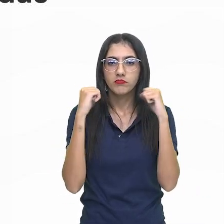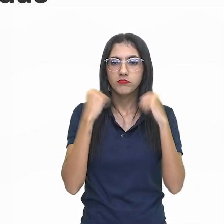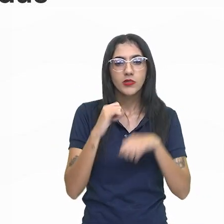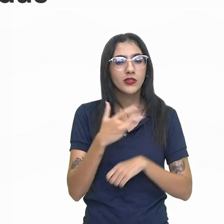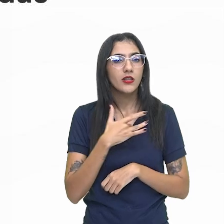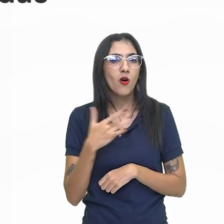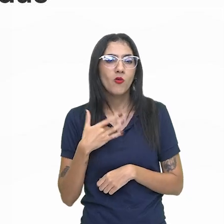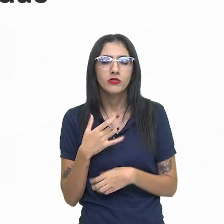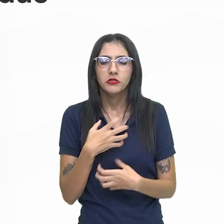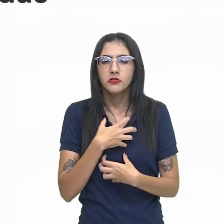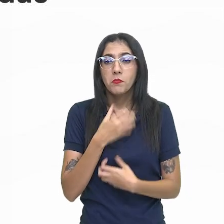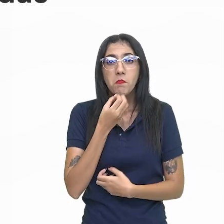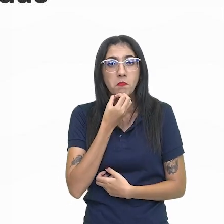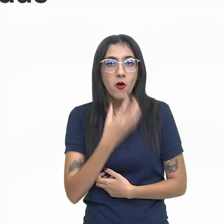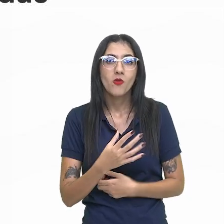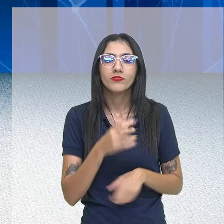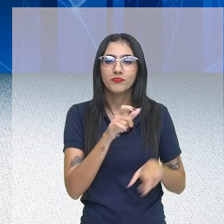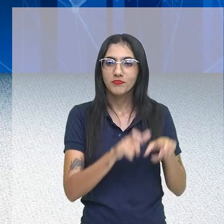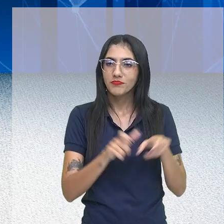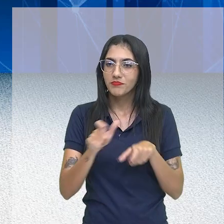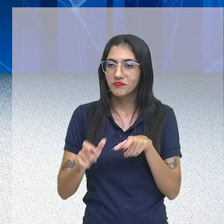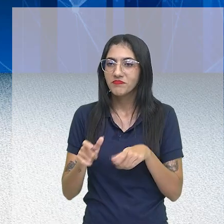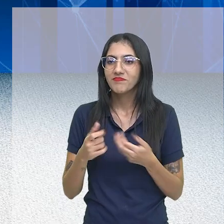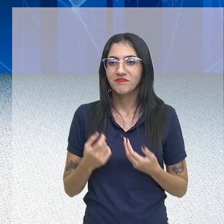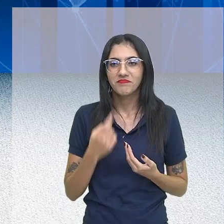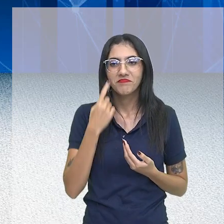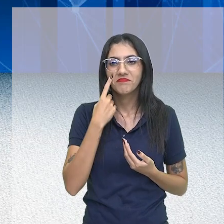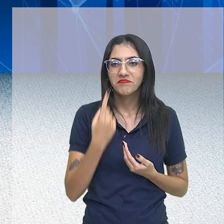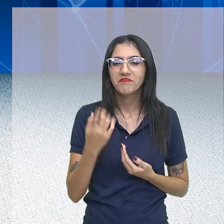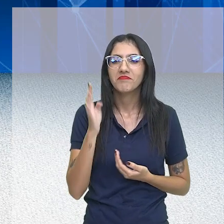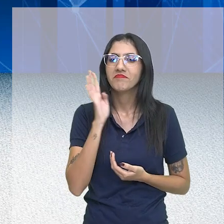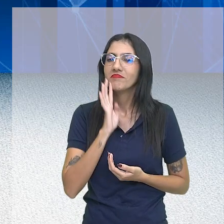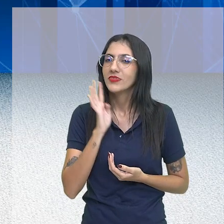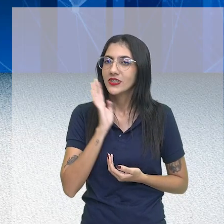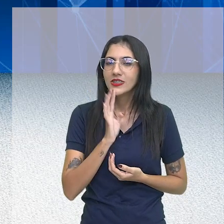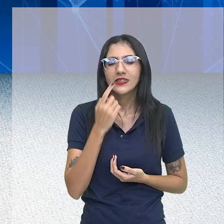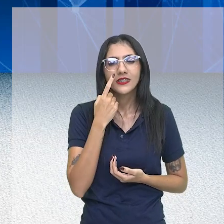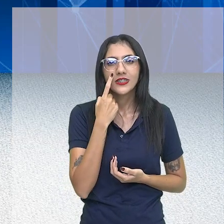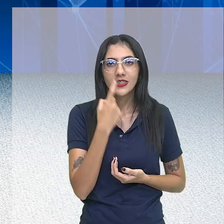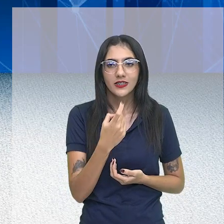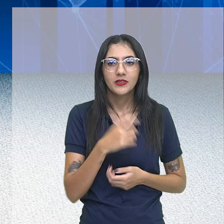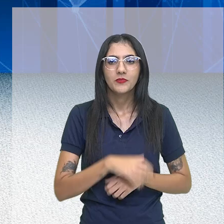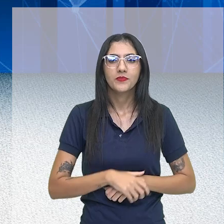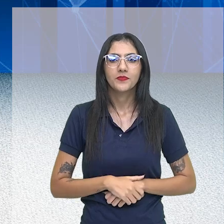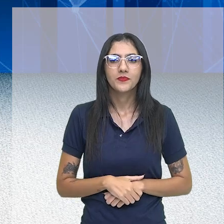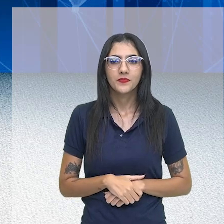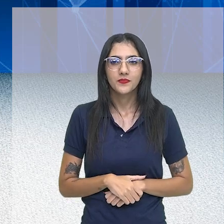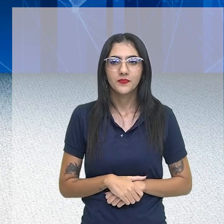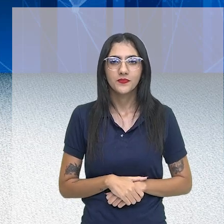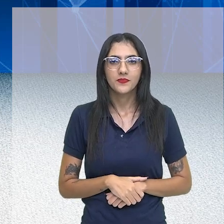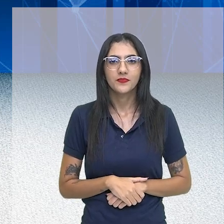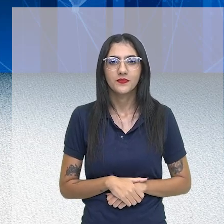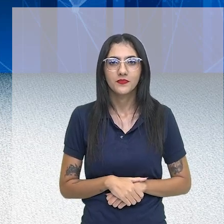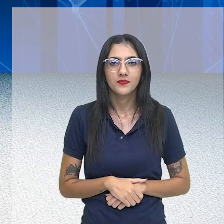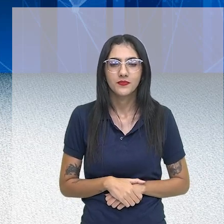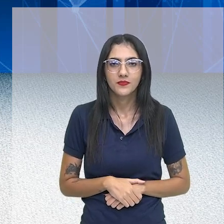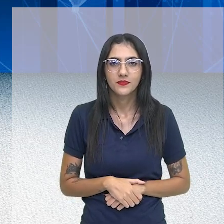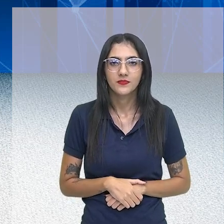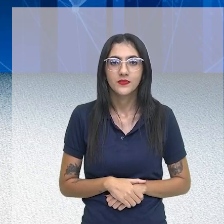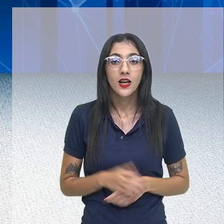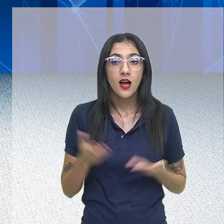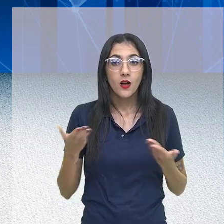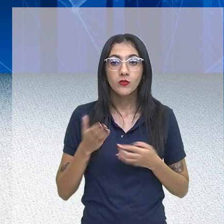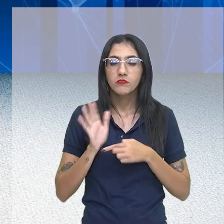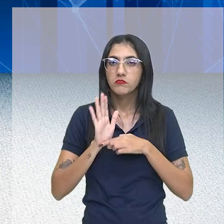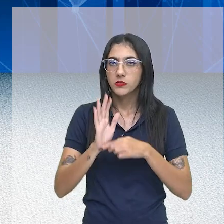e o bem-estar das pessoas. Olha só que legal, que interessante. E agora eu vou trazer aqui um